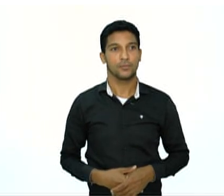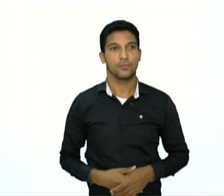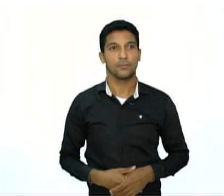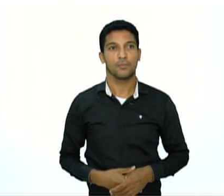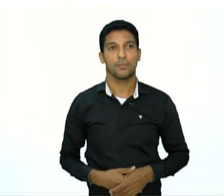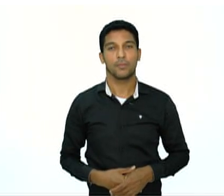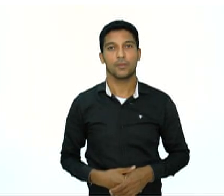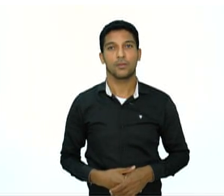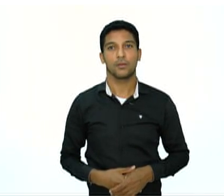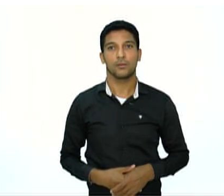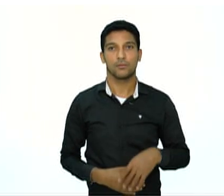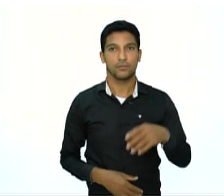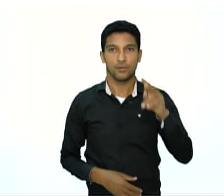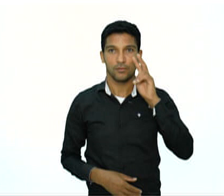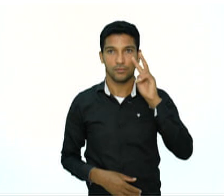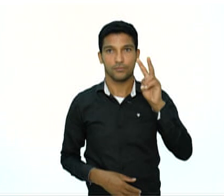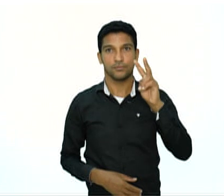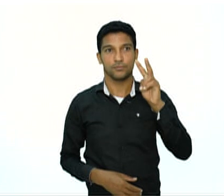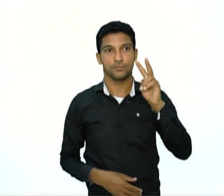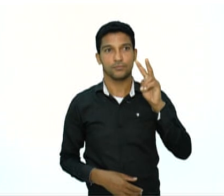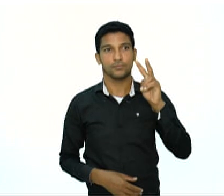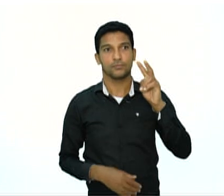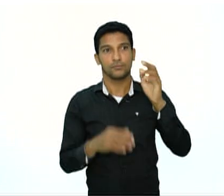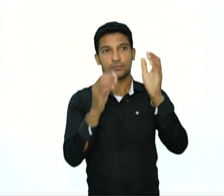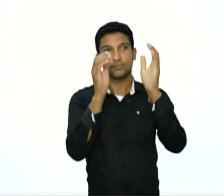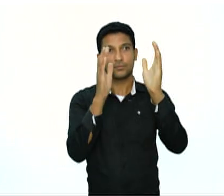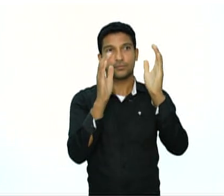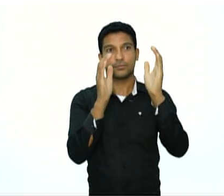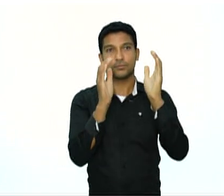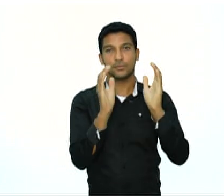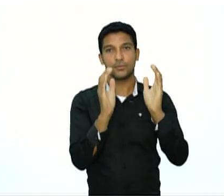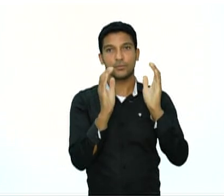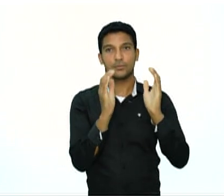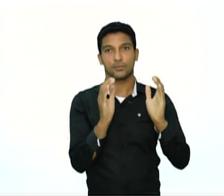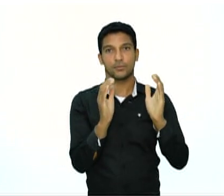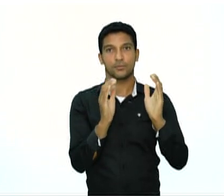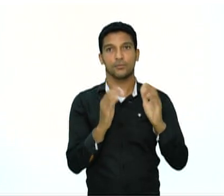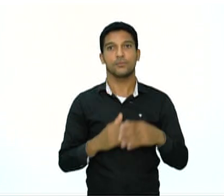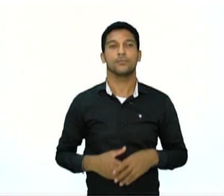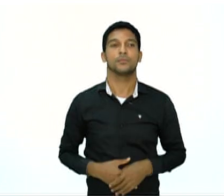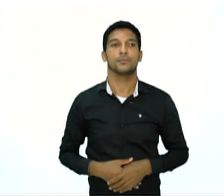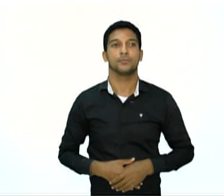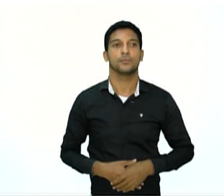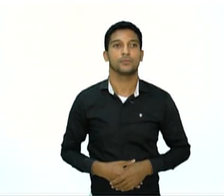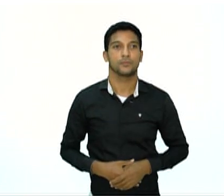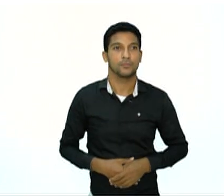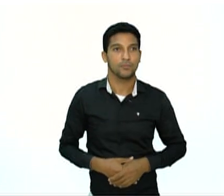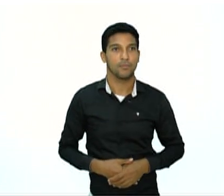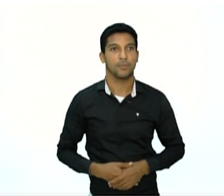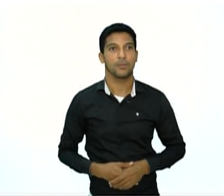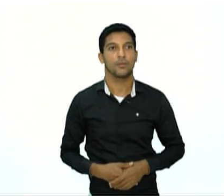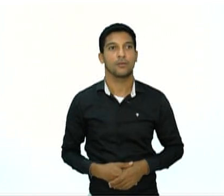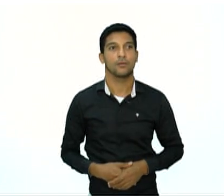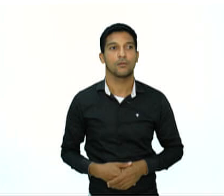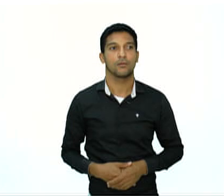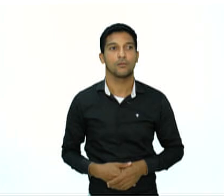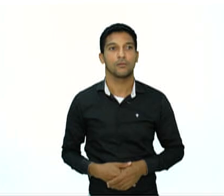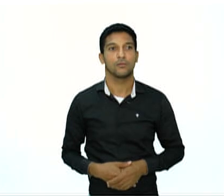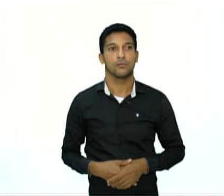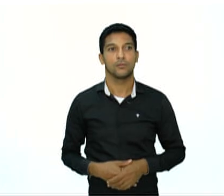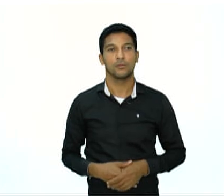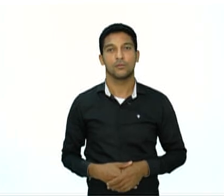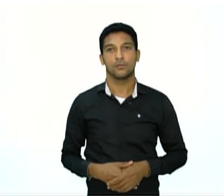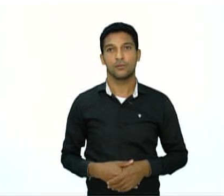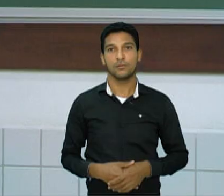Letra B, peço que você verifique a veracidade da notícia. Letra C, não tem letra, mas eu